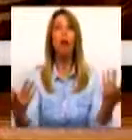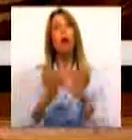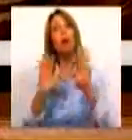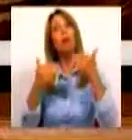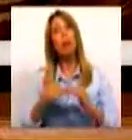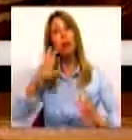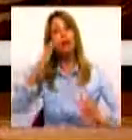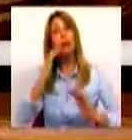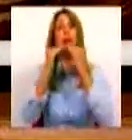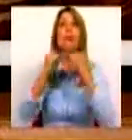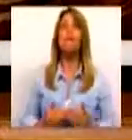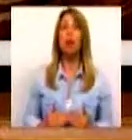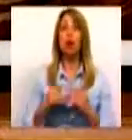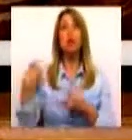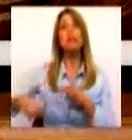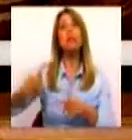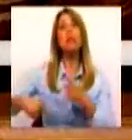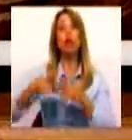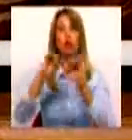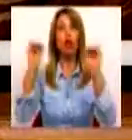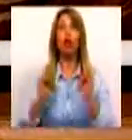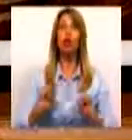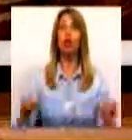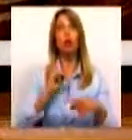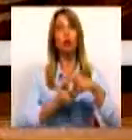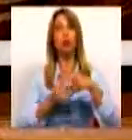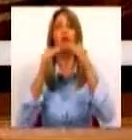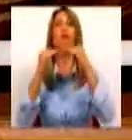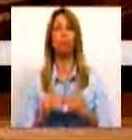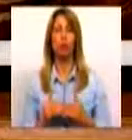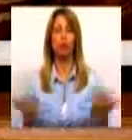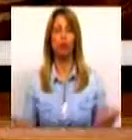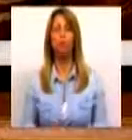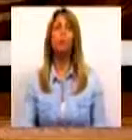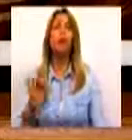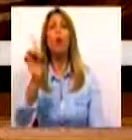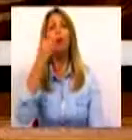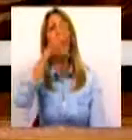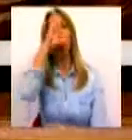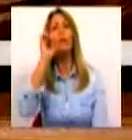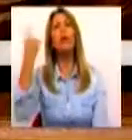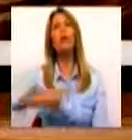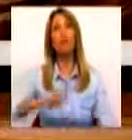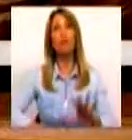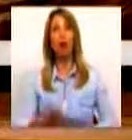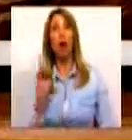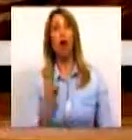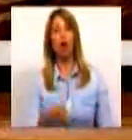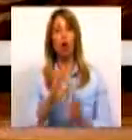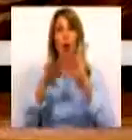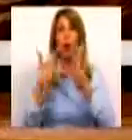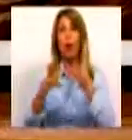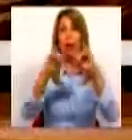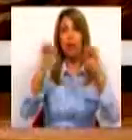ciclos internacionais menos positivos? O que deve o Governo fazer para que o quadro de internacionalização